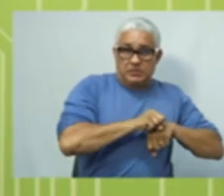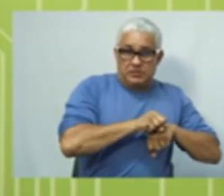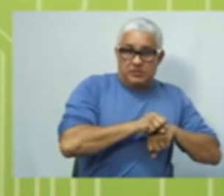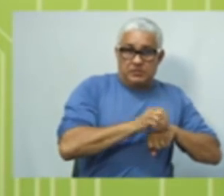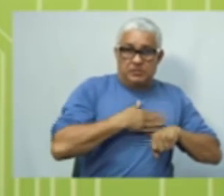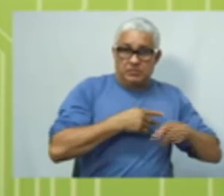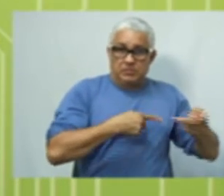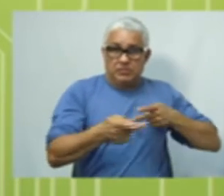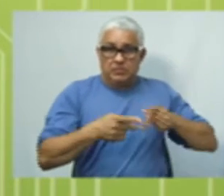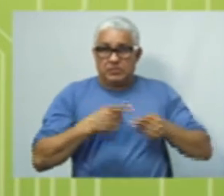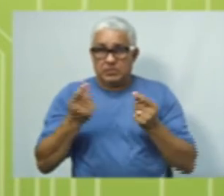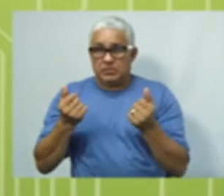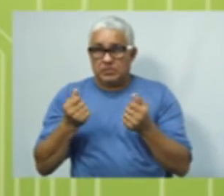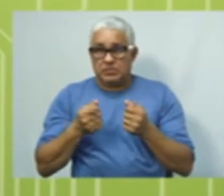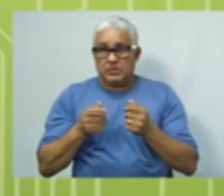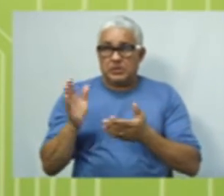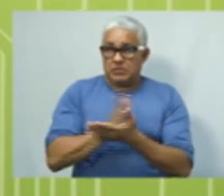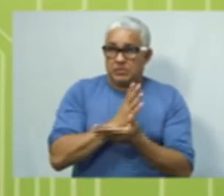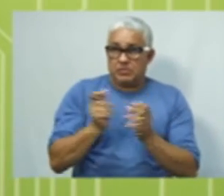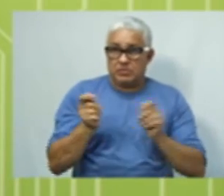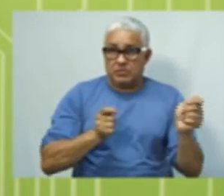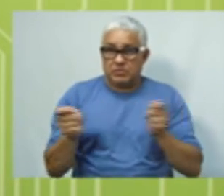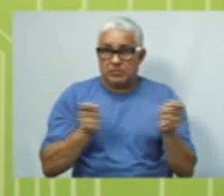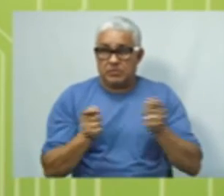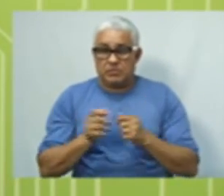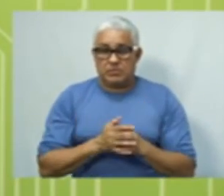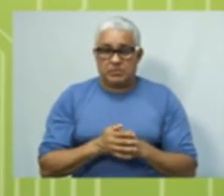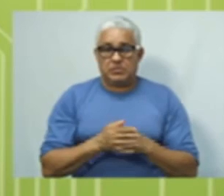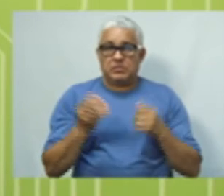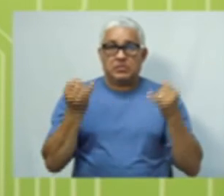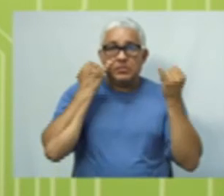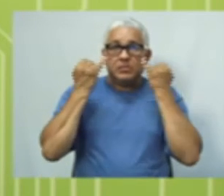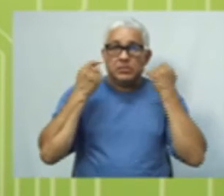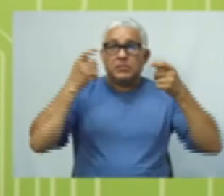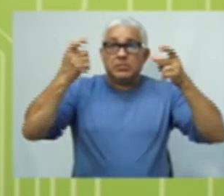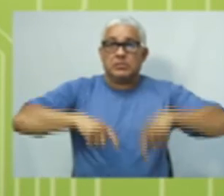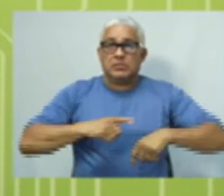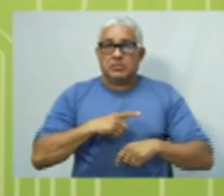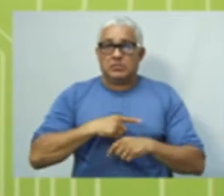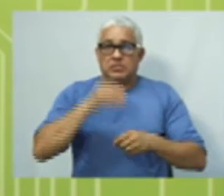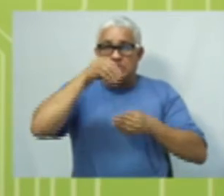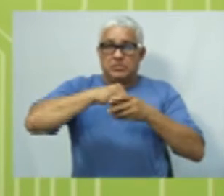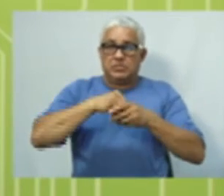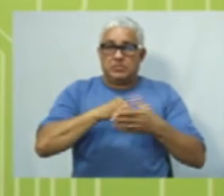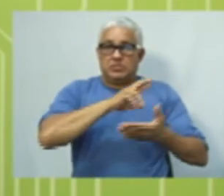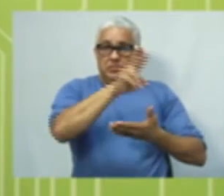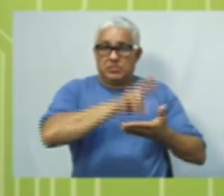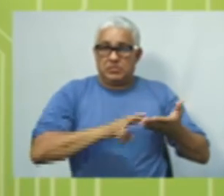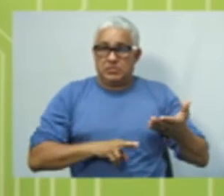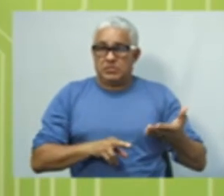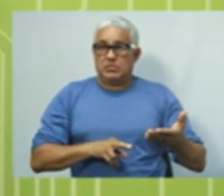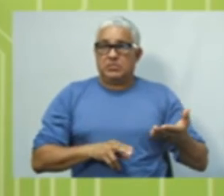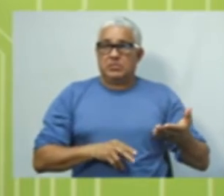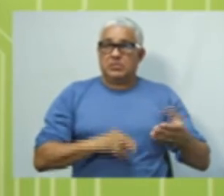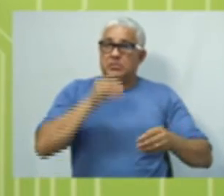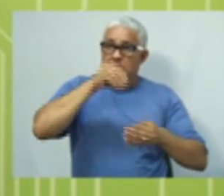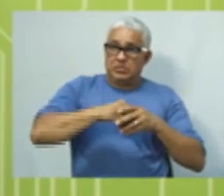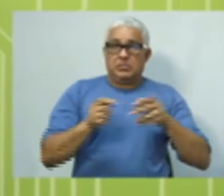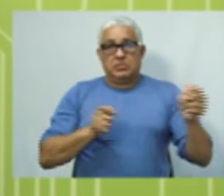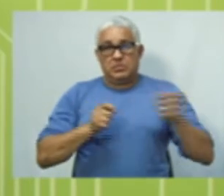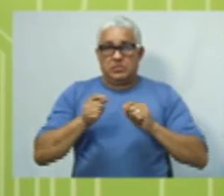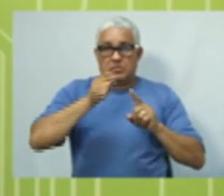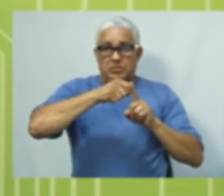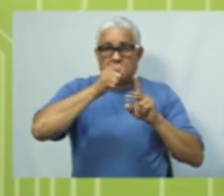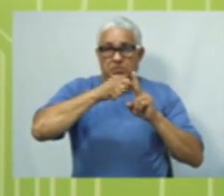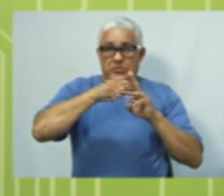financeiro, alguns controles, essas informações que ele fornece, aonde se encontram dentro desse relatório? Dentro do controle mensal